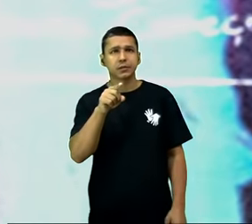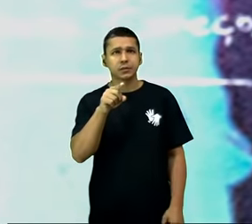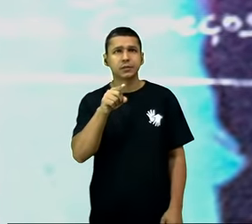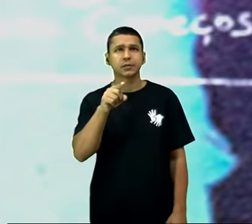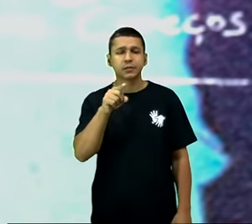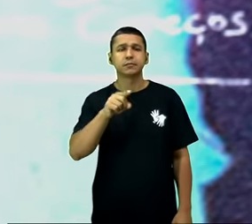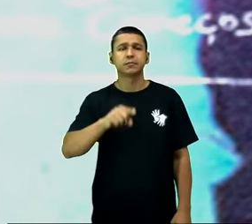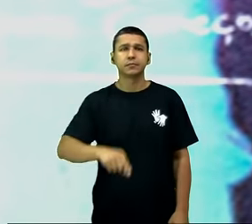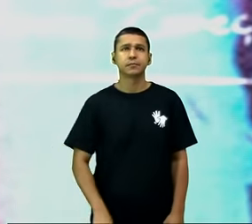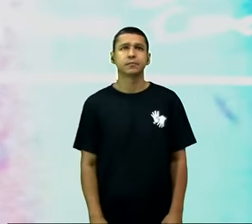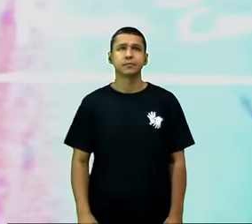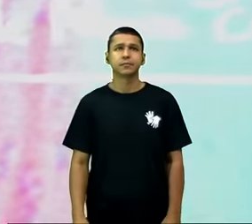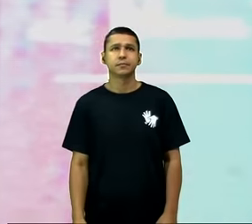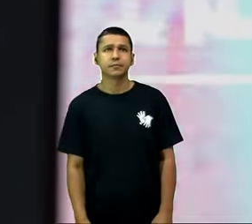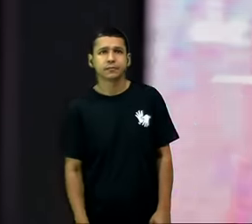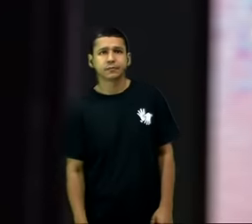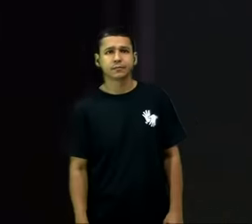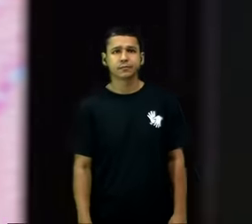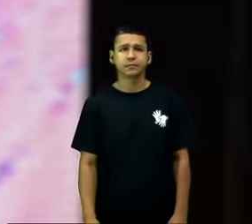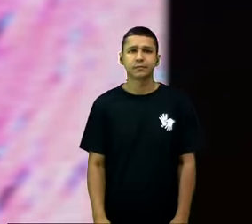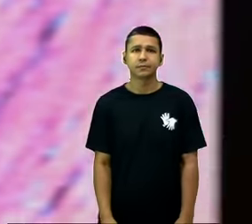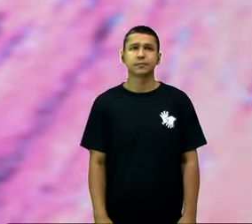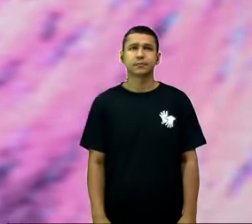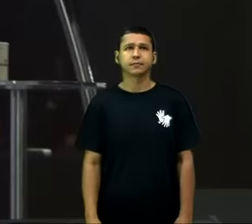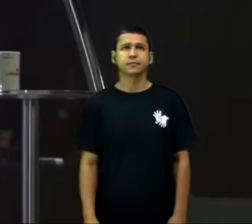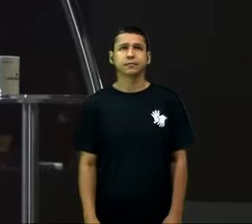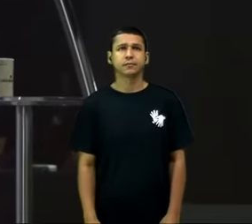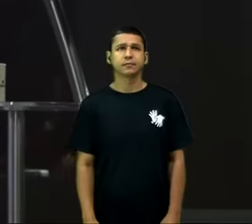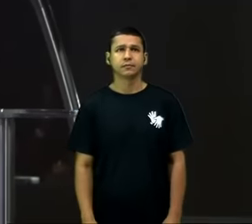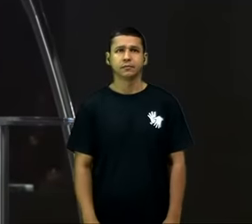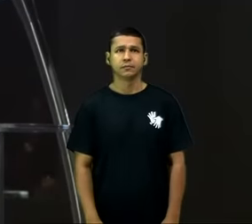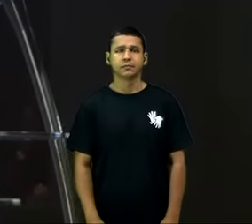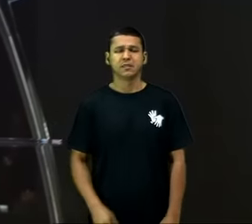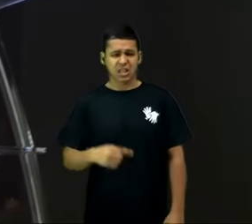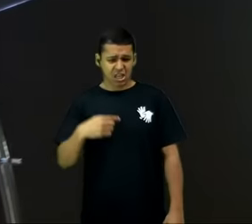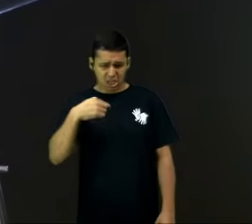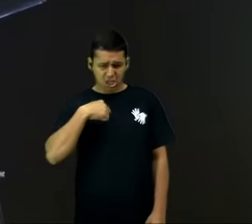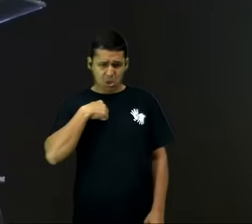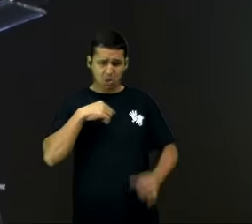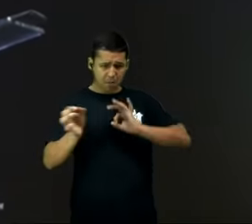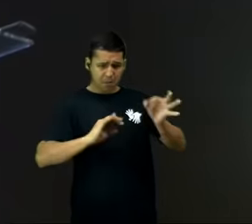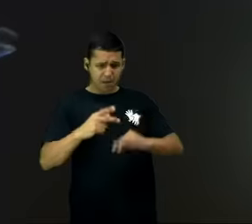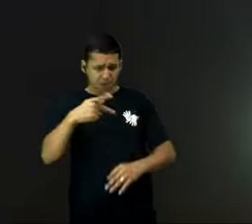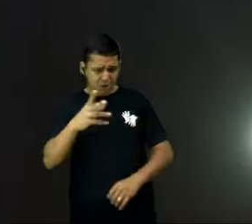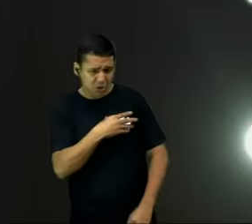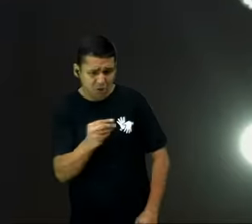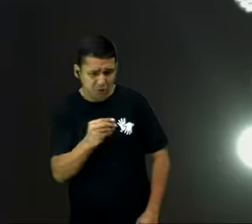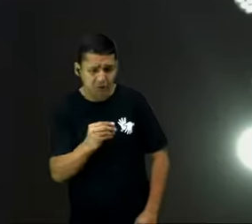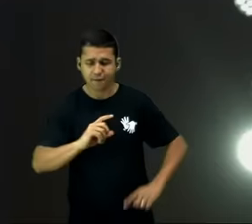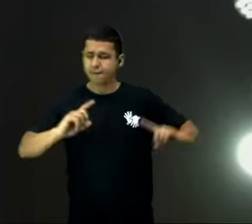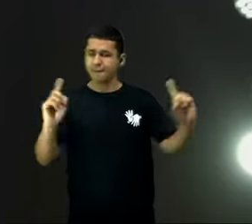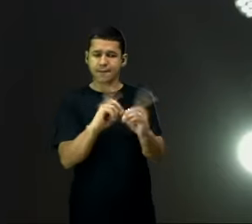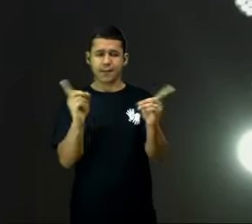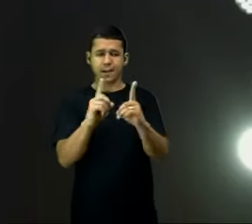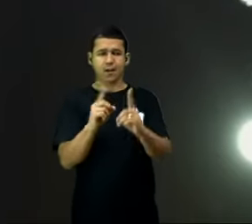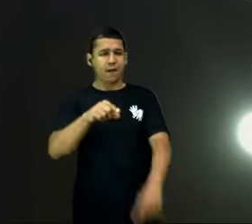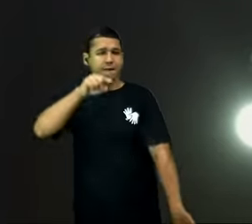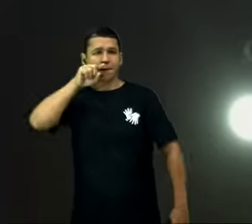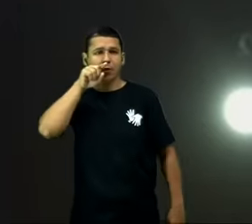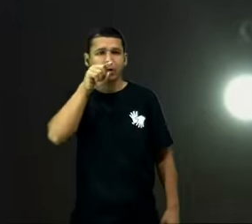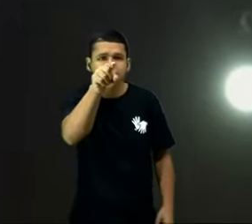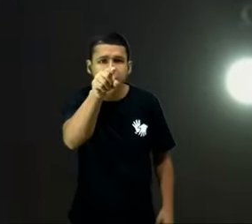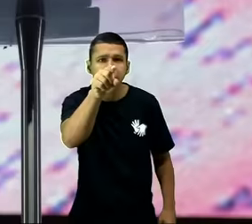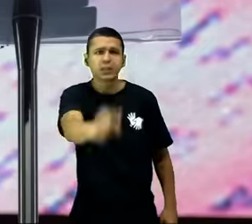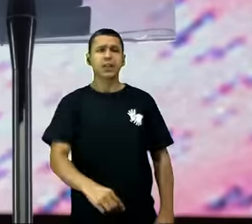5 mãos levantadas, irmão. É só Jesus, cara. Não sou eu que vou preparar teus filhos, não. Quem vai preparar teus filhos é você. Não é o pastor, não é